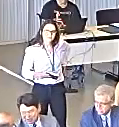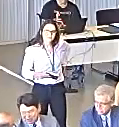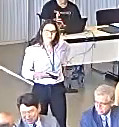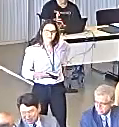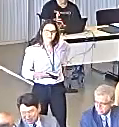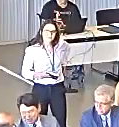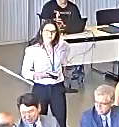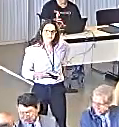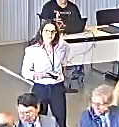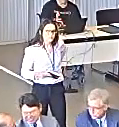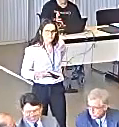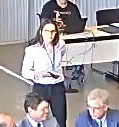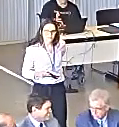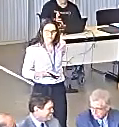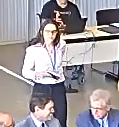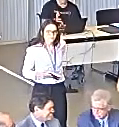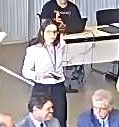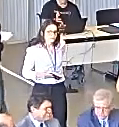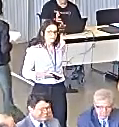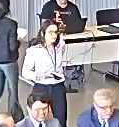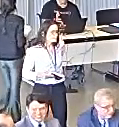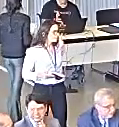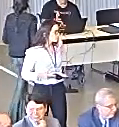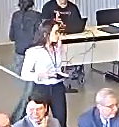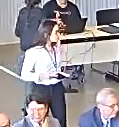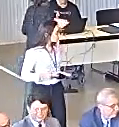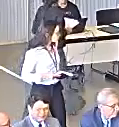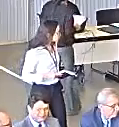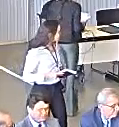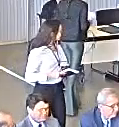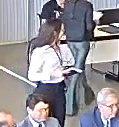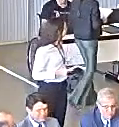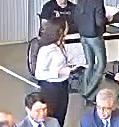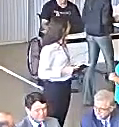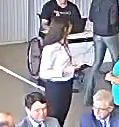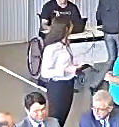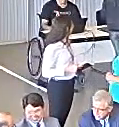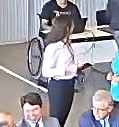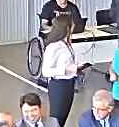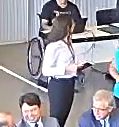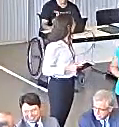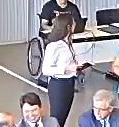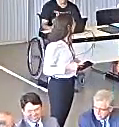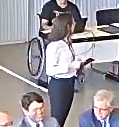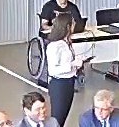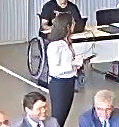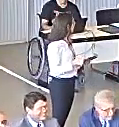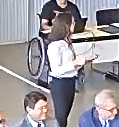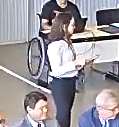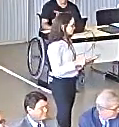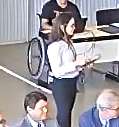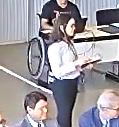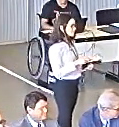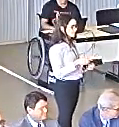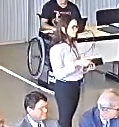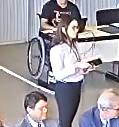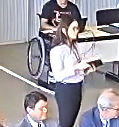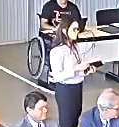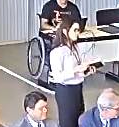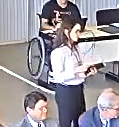Boa tarde a todos e todas a presidência agradece a presença das intérpretes de libras Bruna Michele Pereira